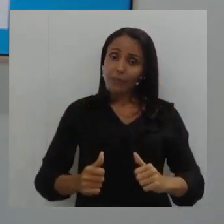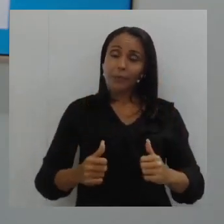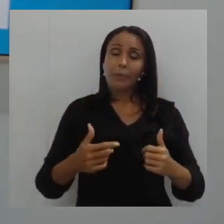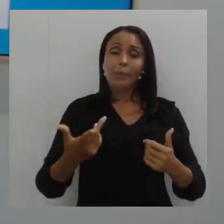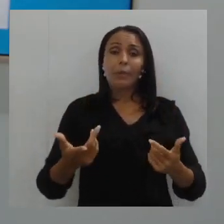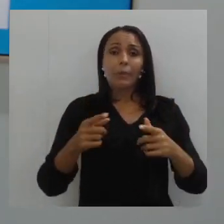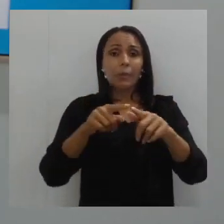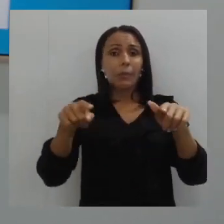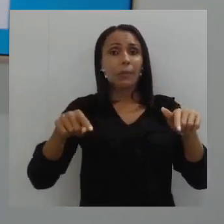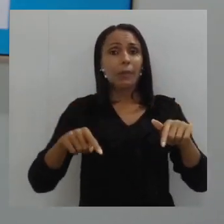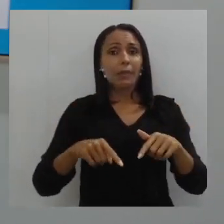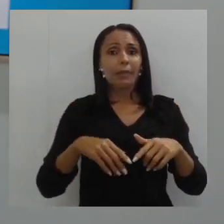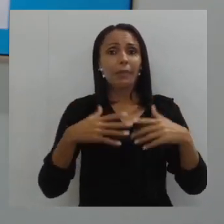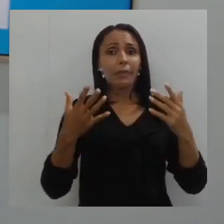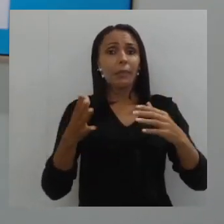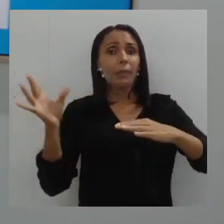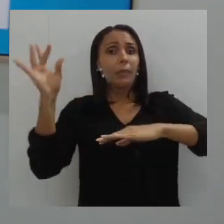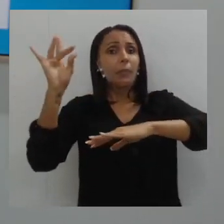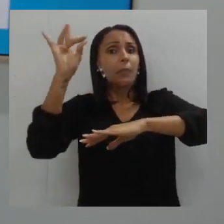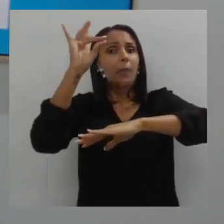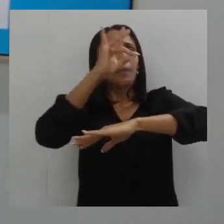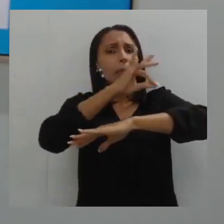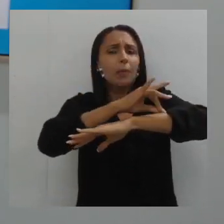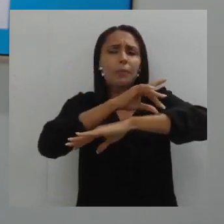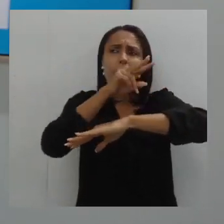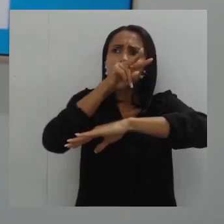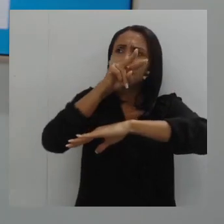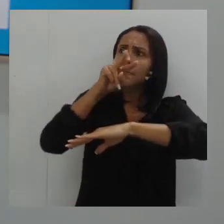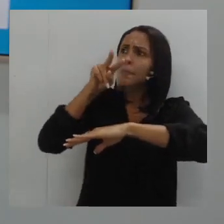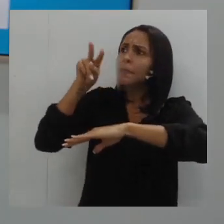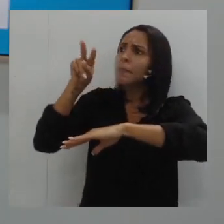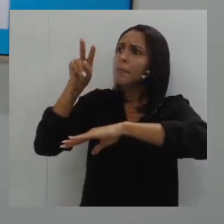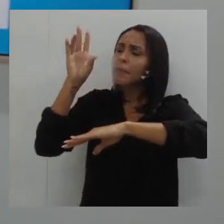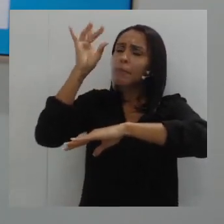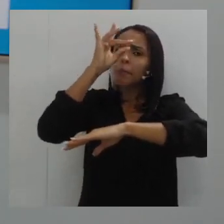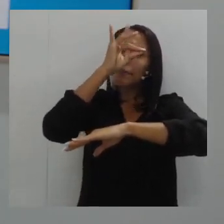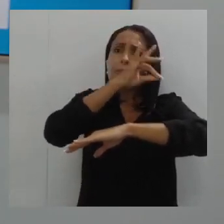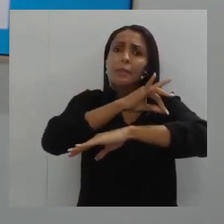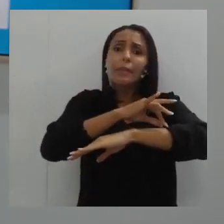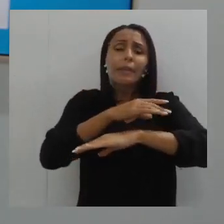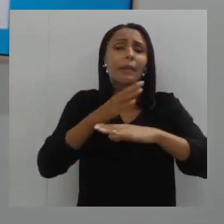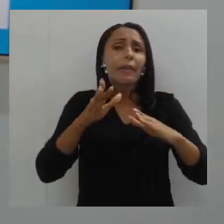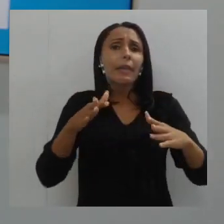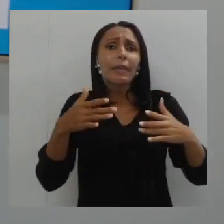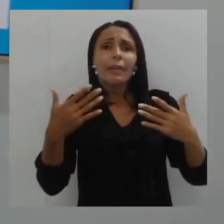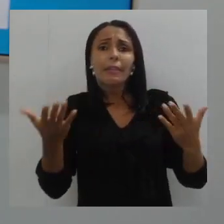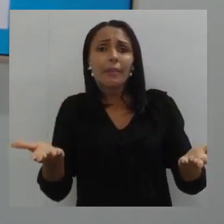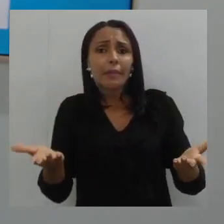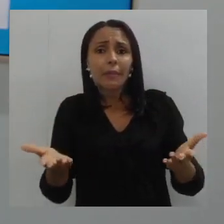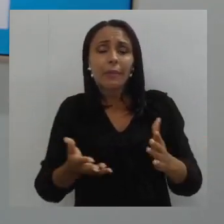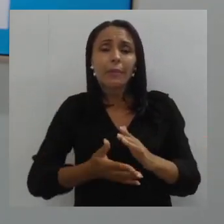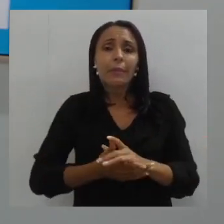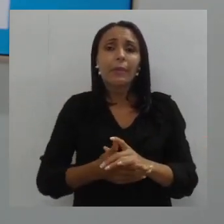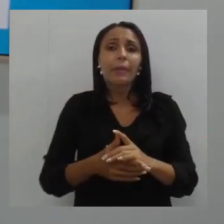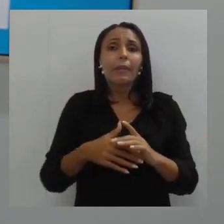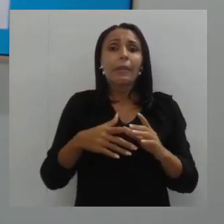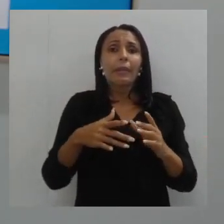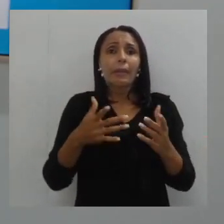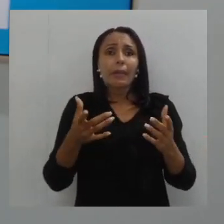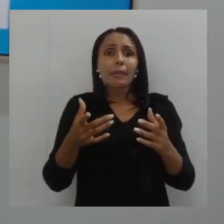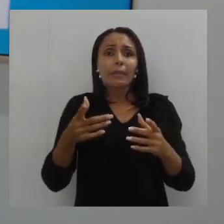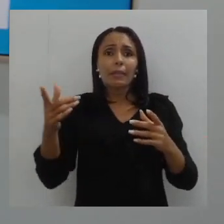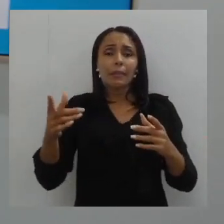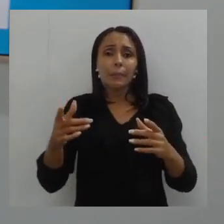ele tinha visto uma mosca em determinado lugar do quarto. Então, suponhamos que essa